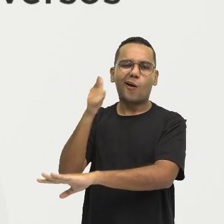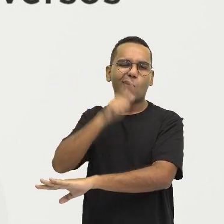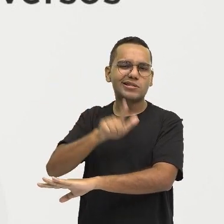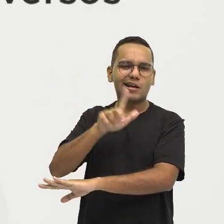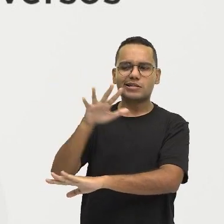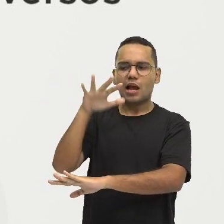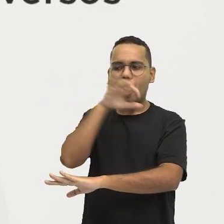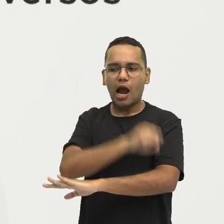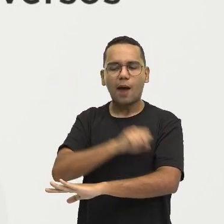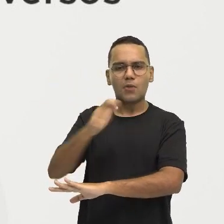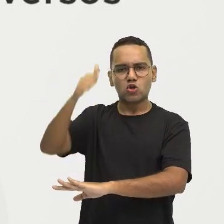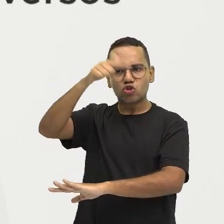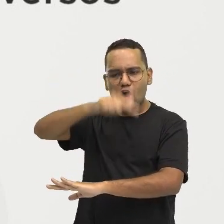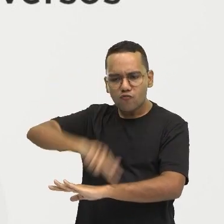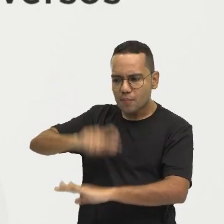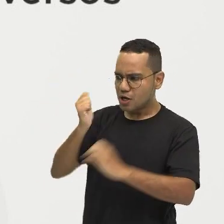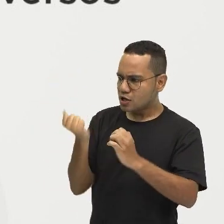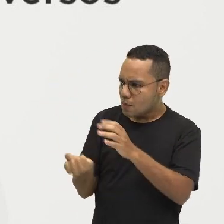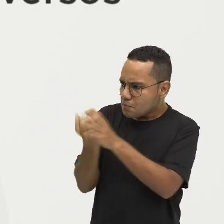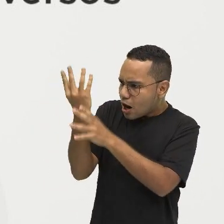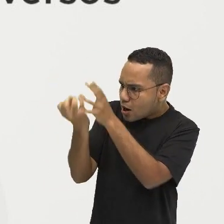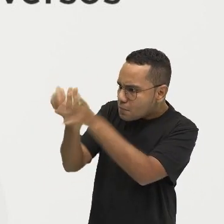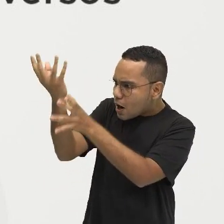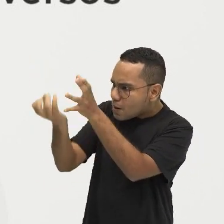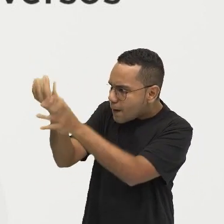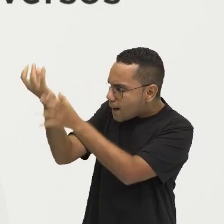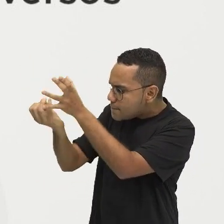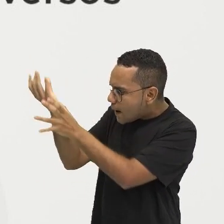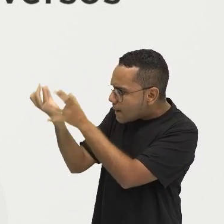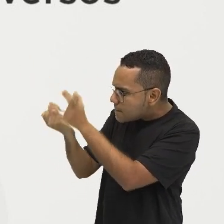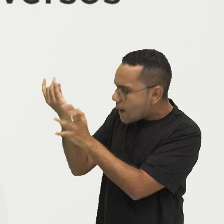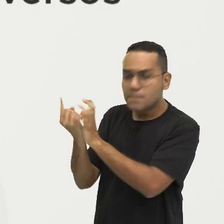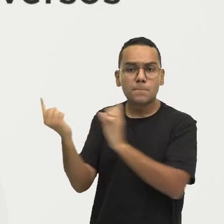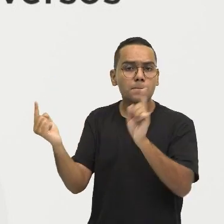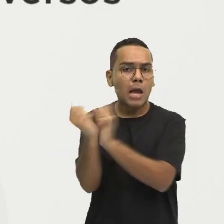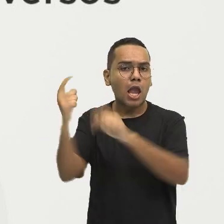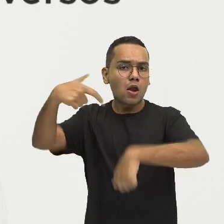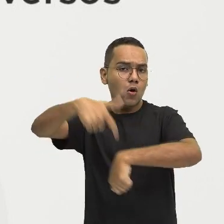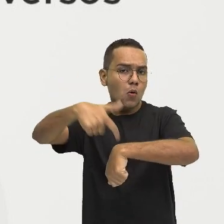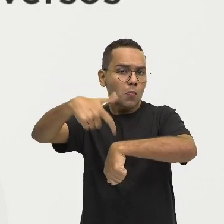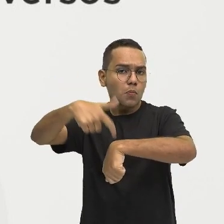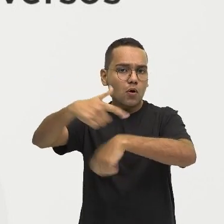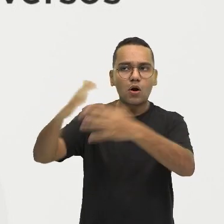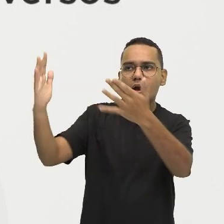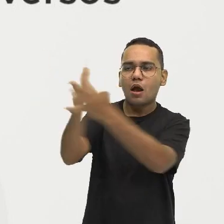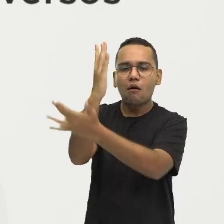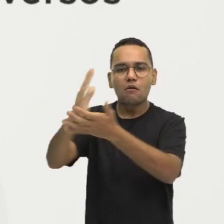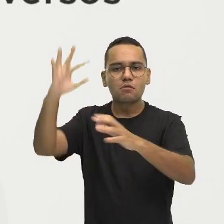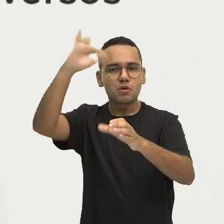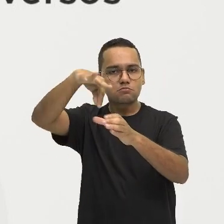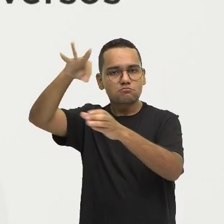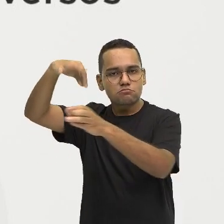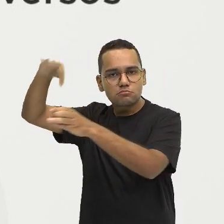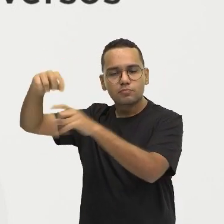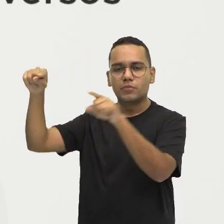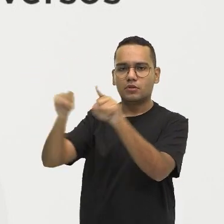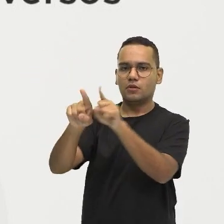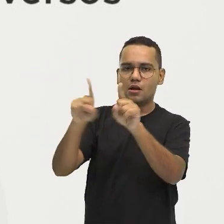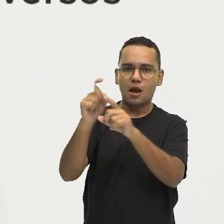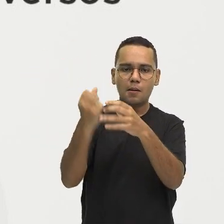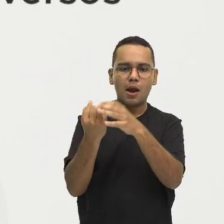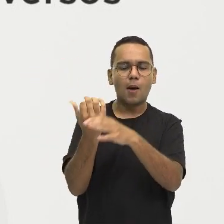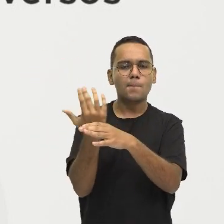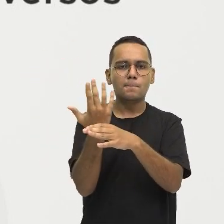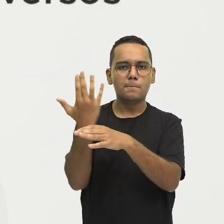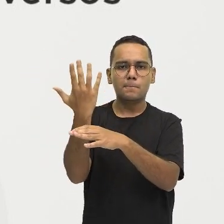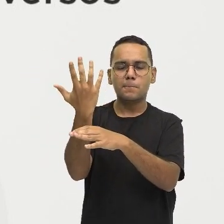recuperação e aí em curto período vai rebrotar após o fogo, né? As sementes vão rebrotar, as plantas vão nascer novamente e